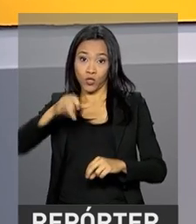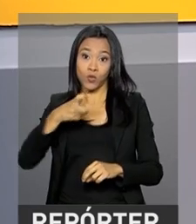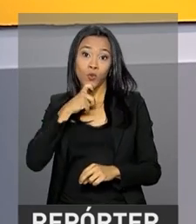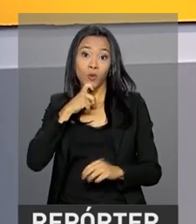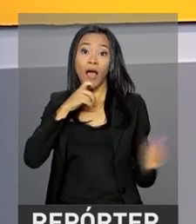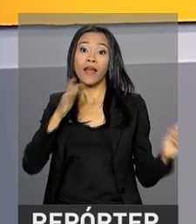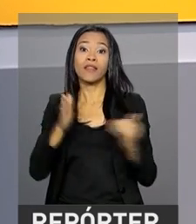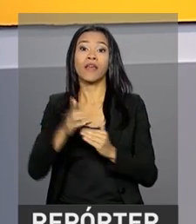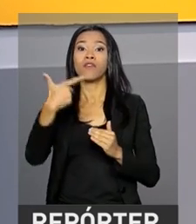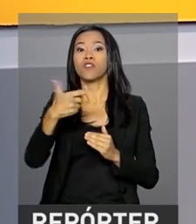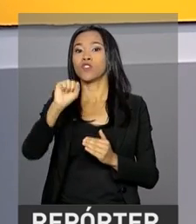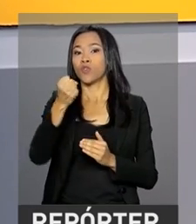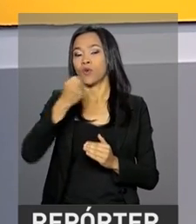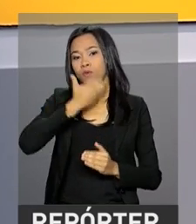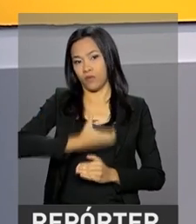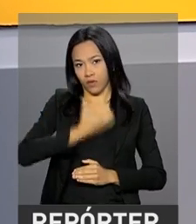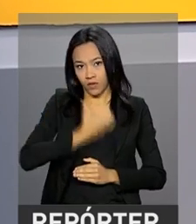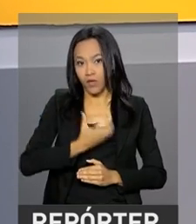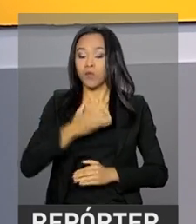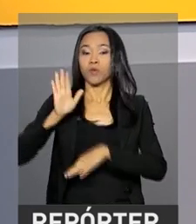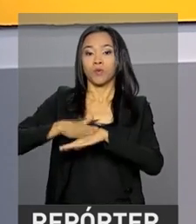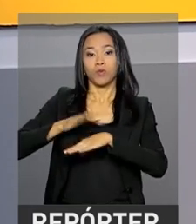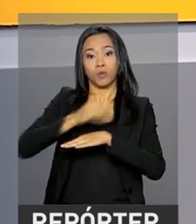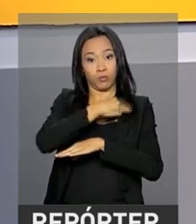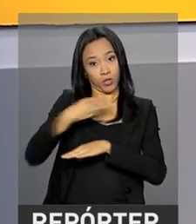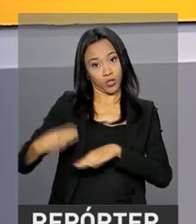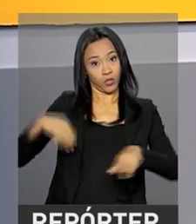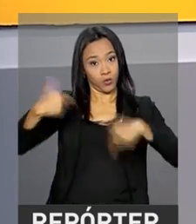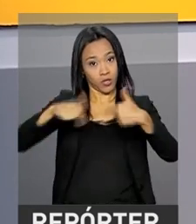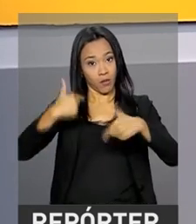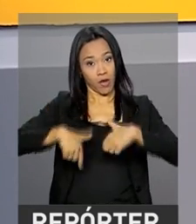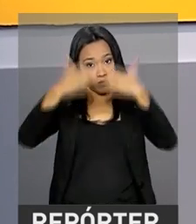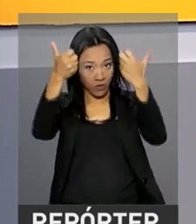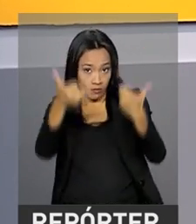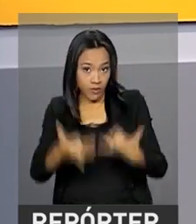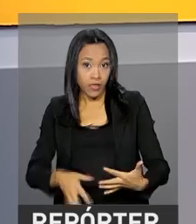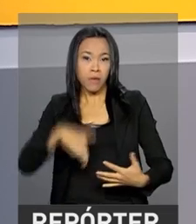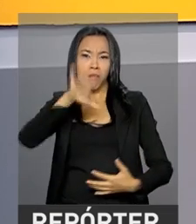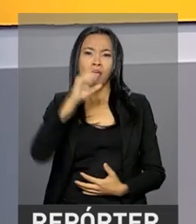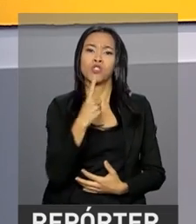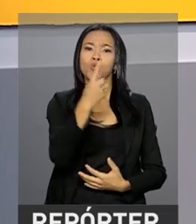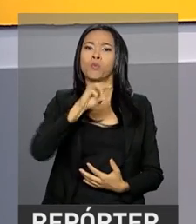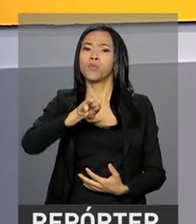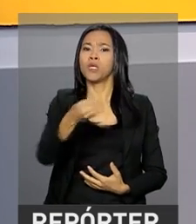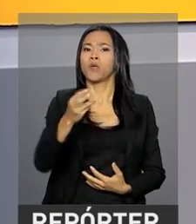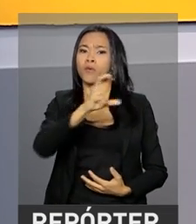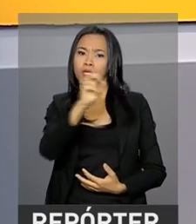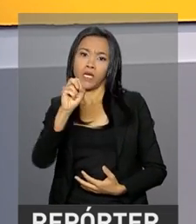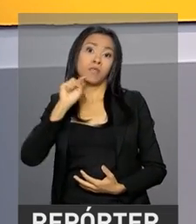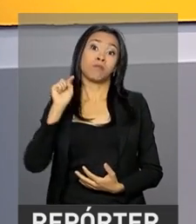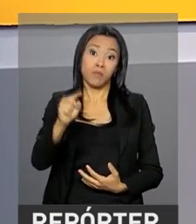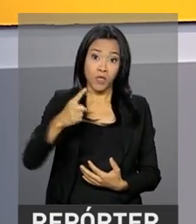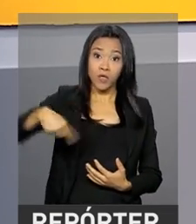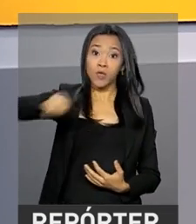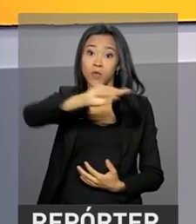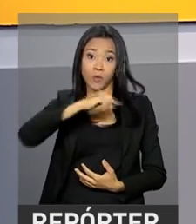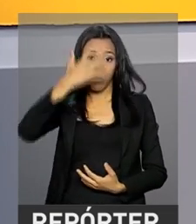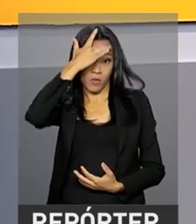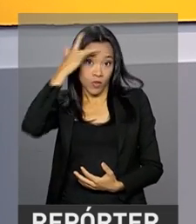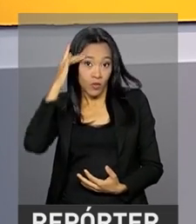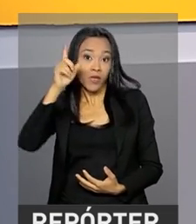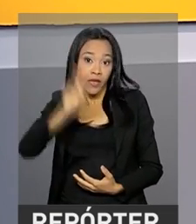dezembro de acordo com Ministro do trabalho Ronaldo Nogueira mais de 1. 500.000 trabalhadores o que corresponde a quase